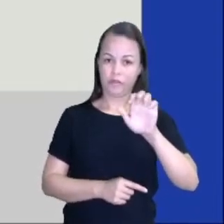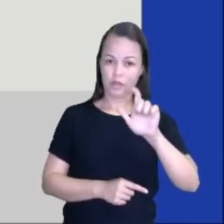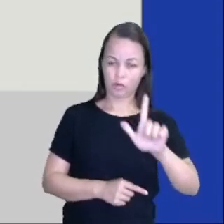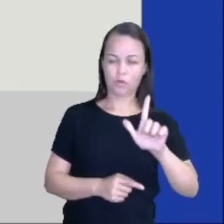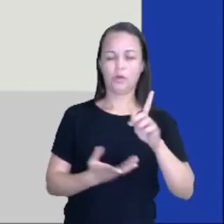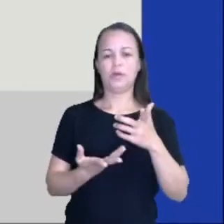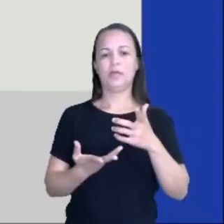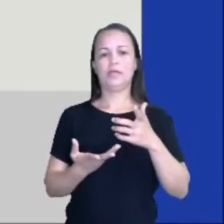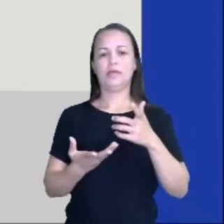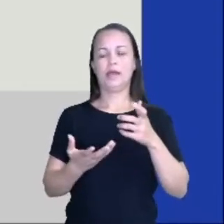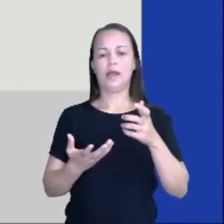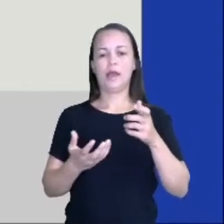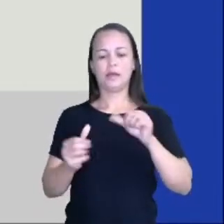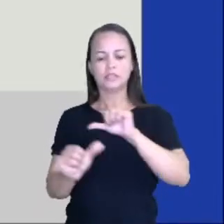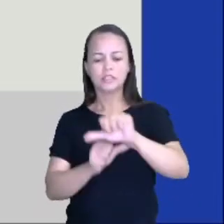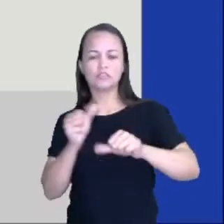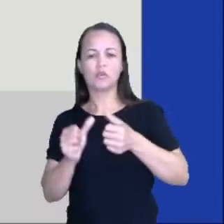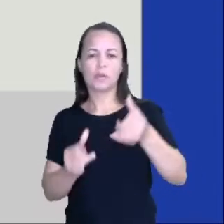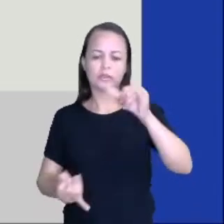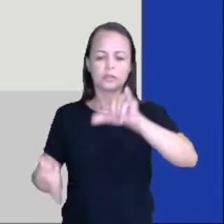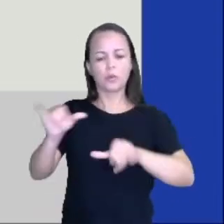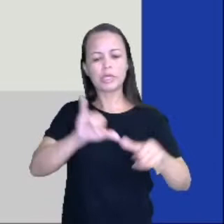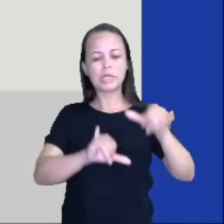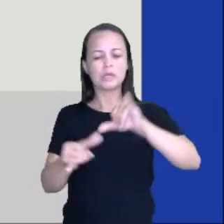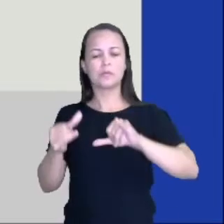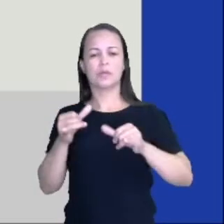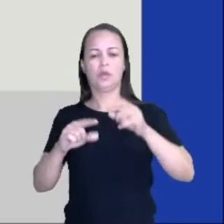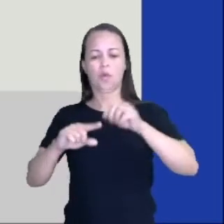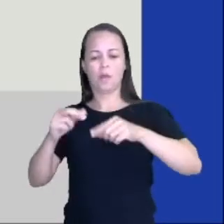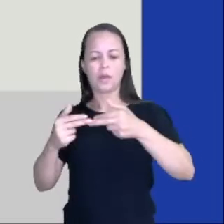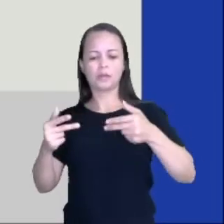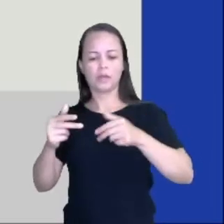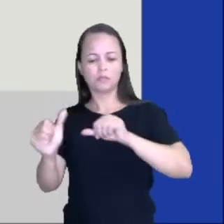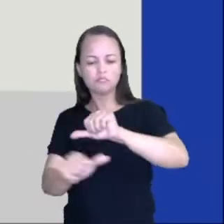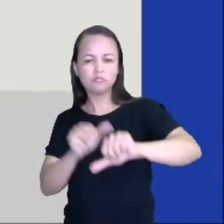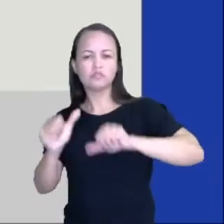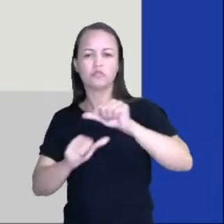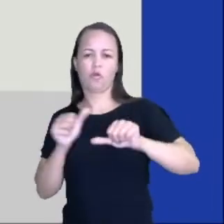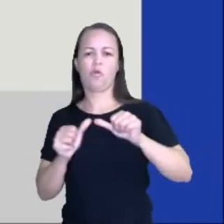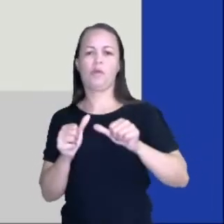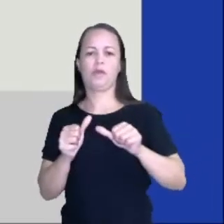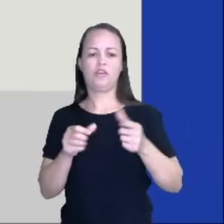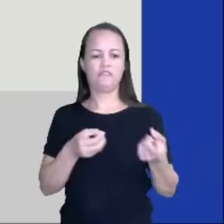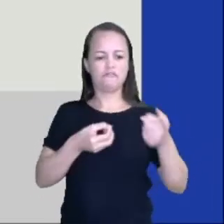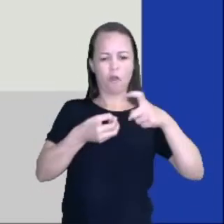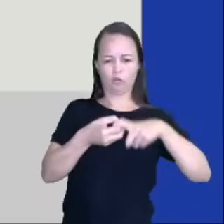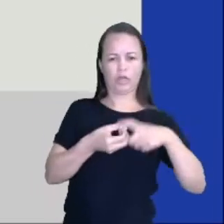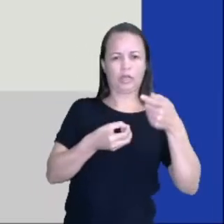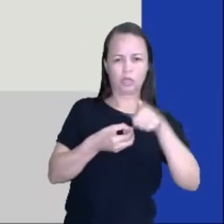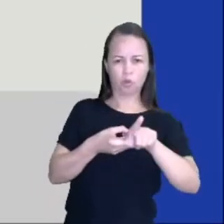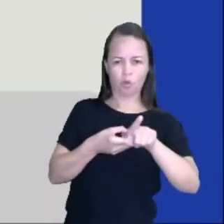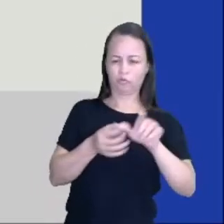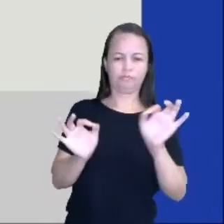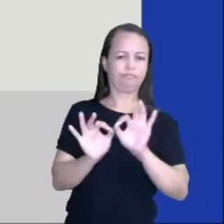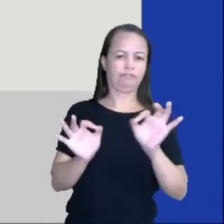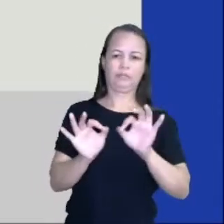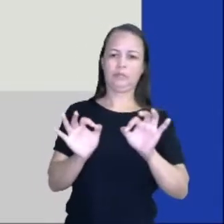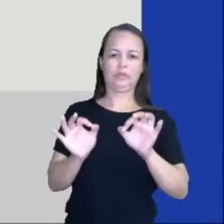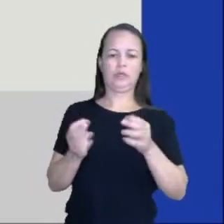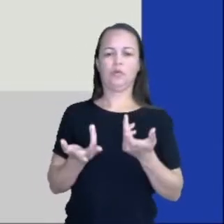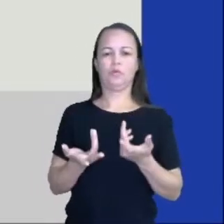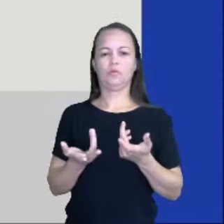é quando a matéria muda de forma e não volta mais ao seu estado original. Transformação química